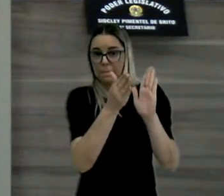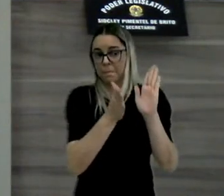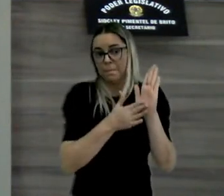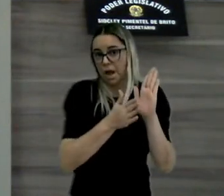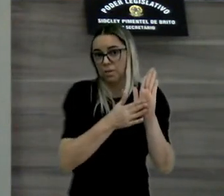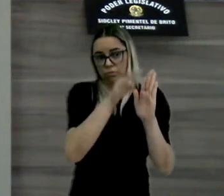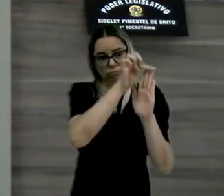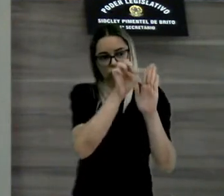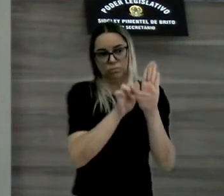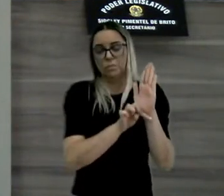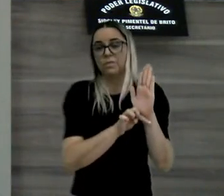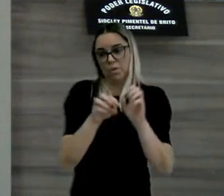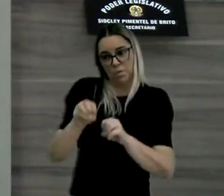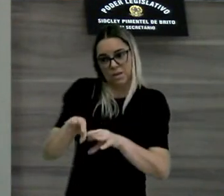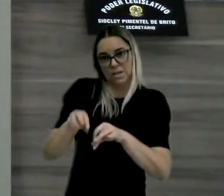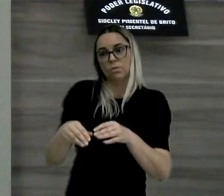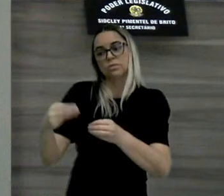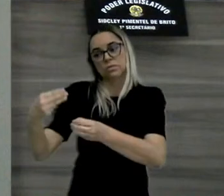Federal e